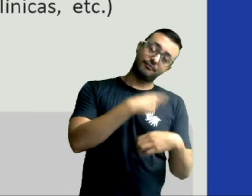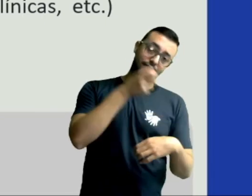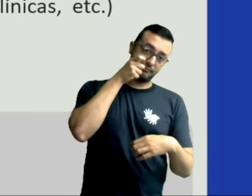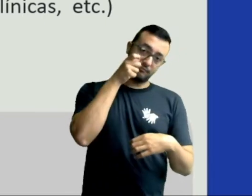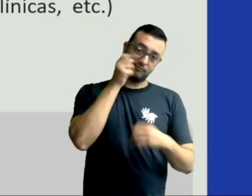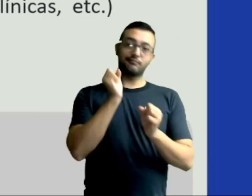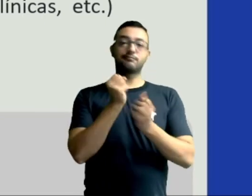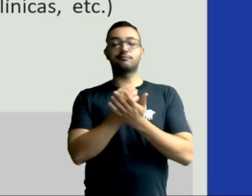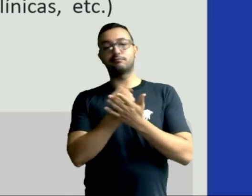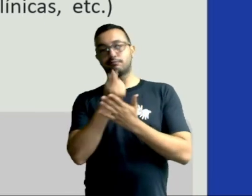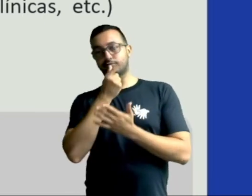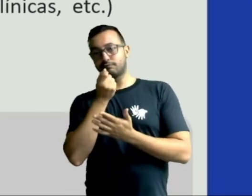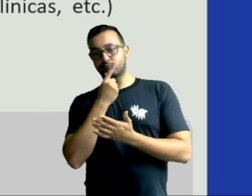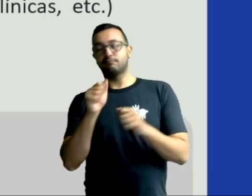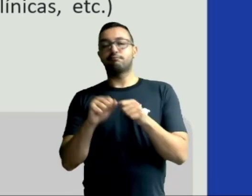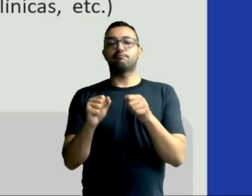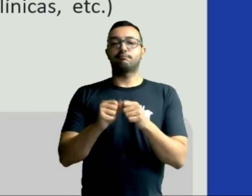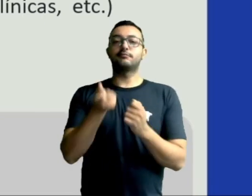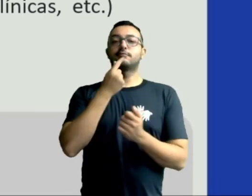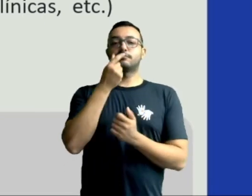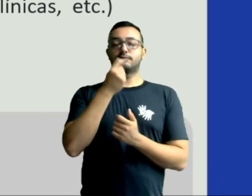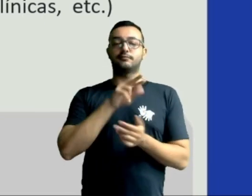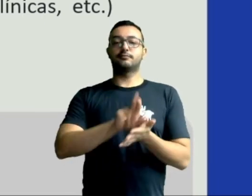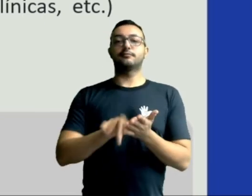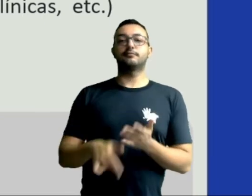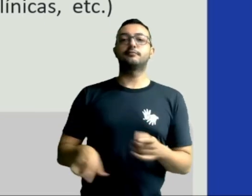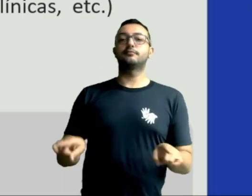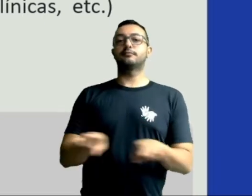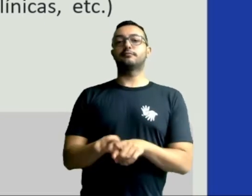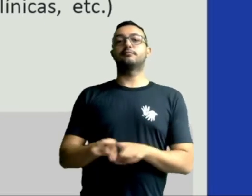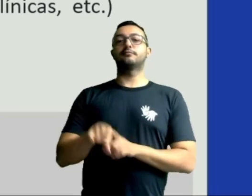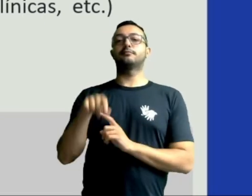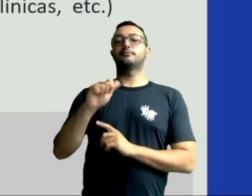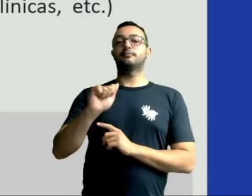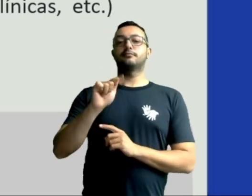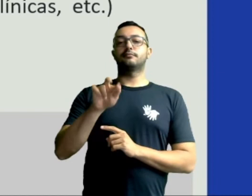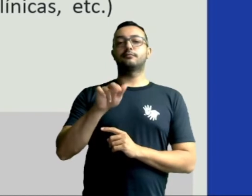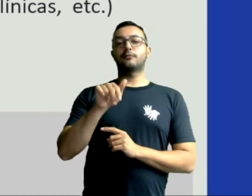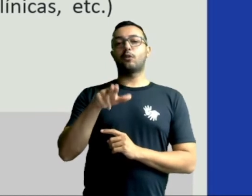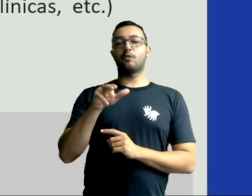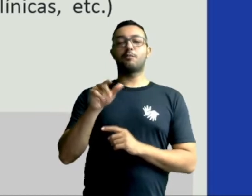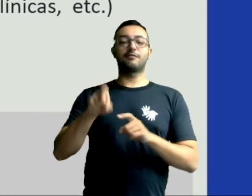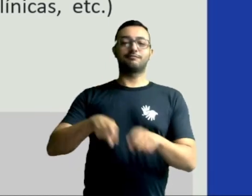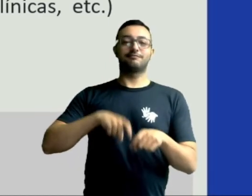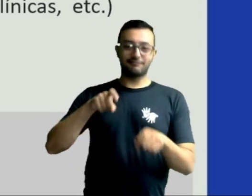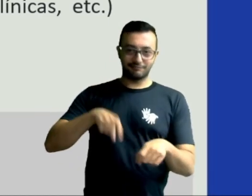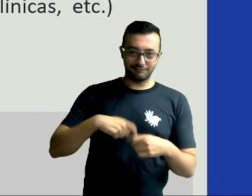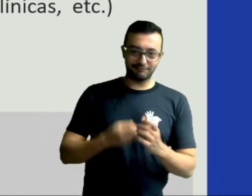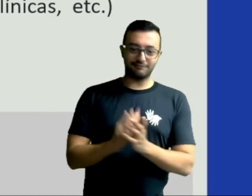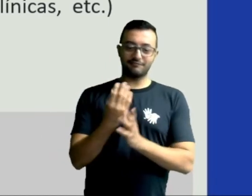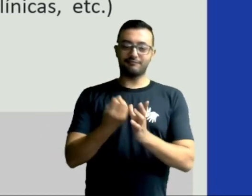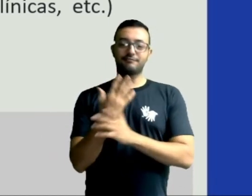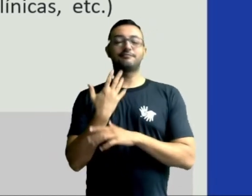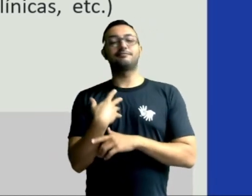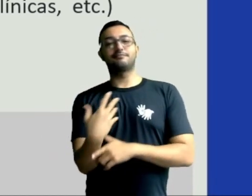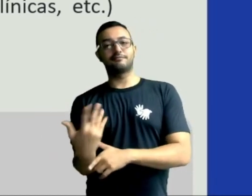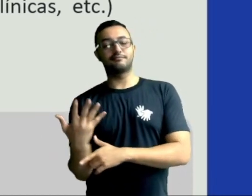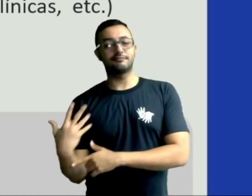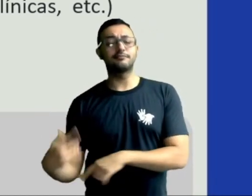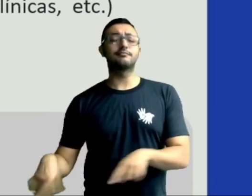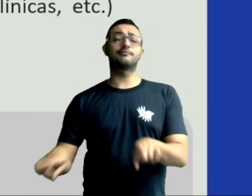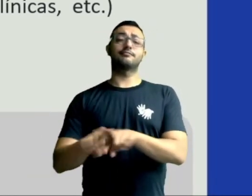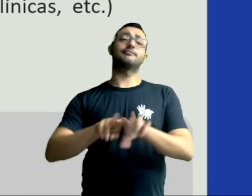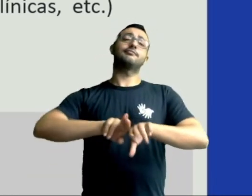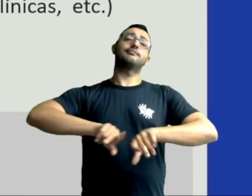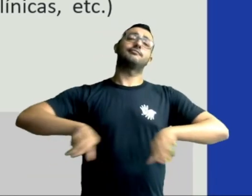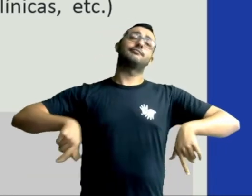da farmácia, né, lá na produção dos medicamentos, da agronomia, né, como eu falei para vocês aí, das plantações, e entre